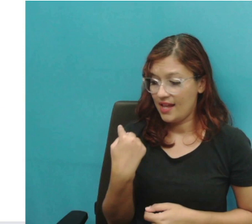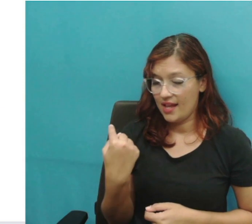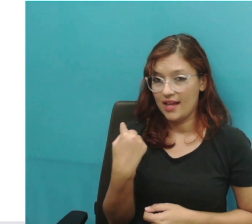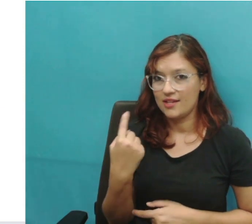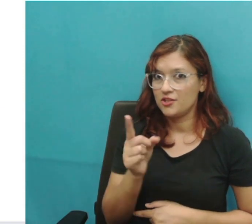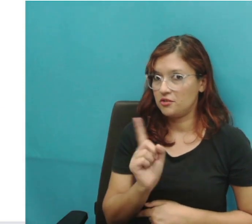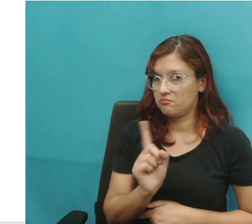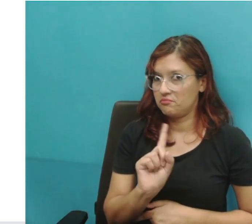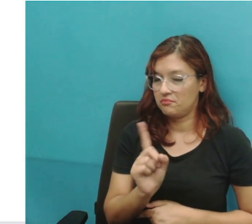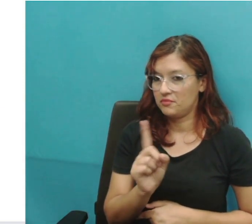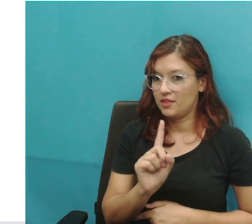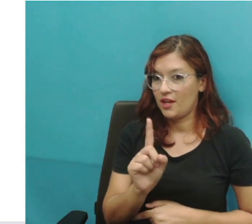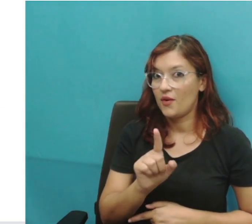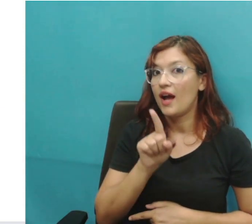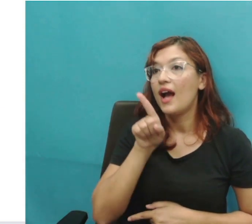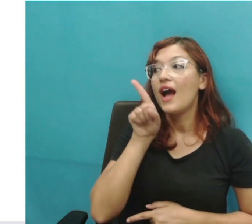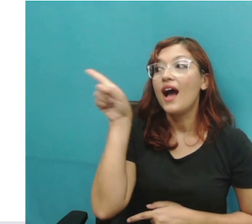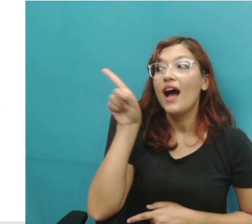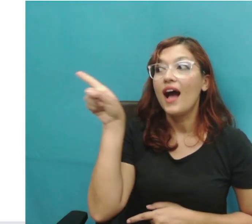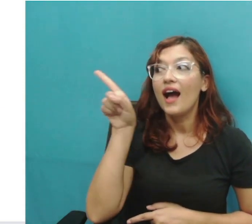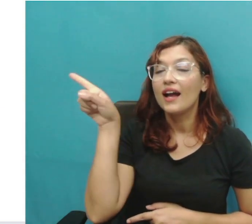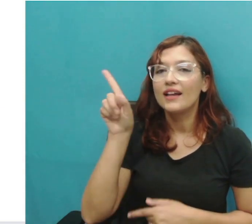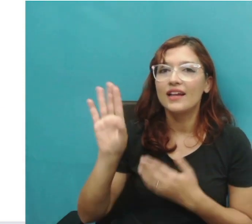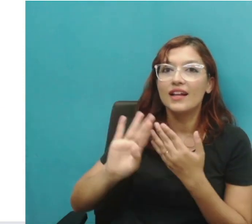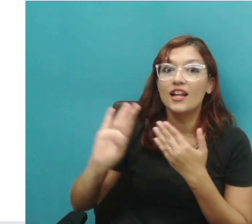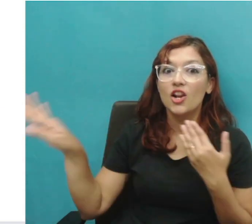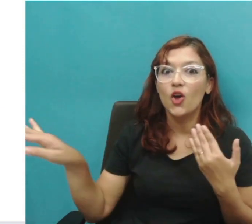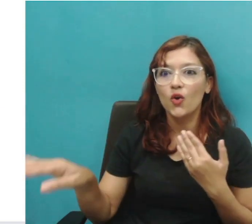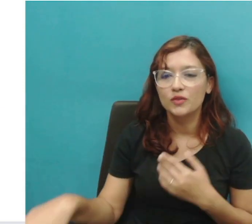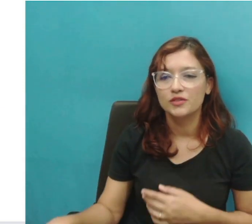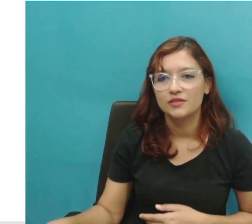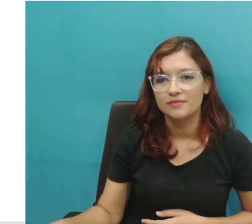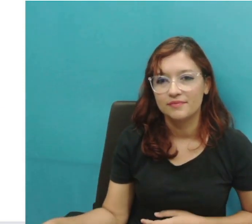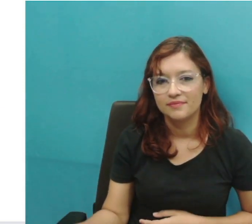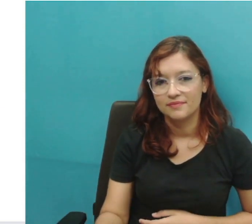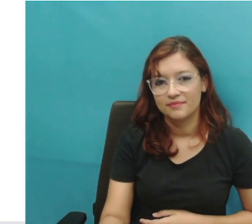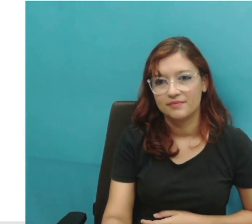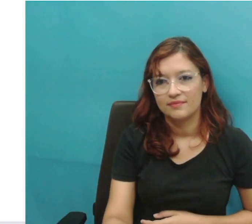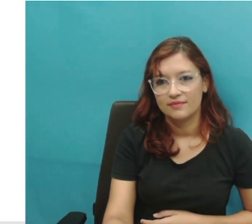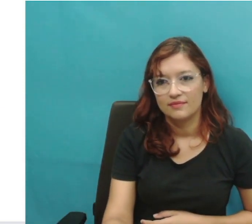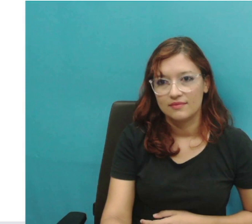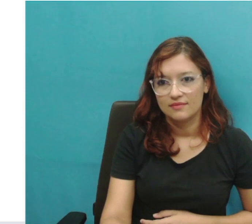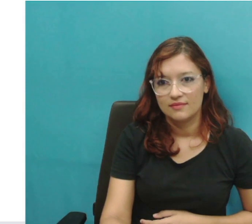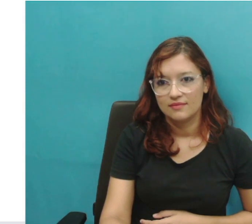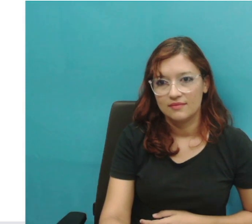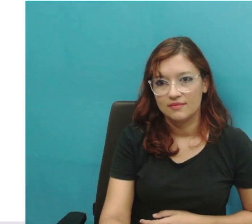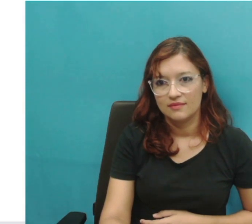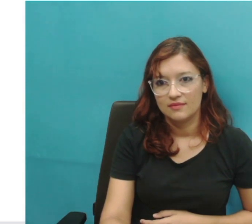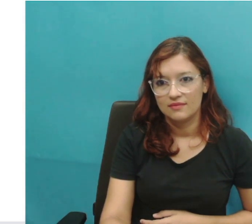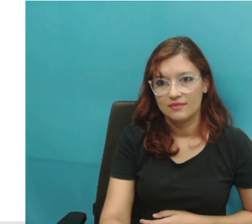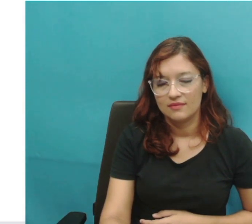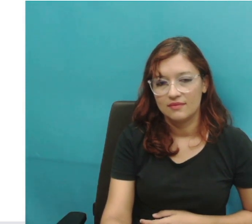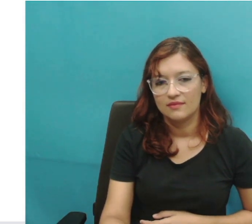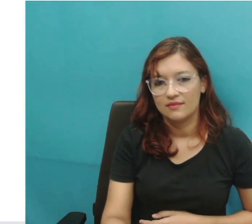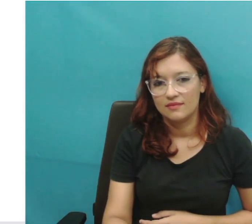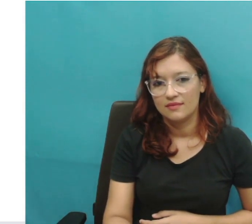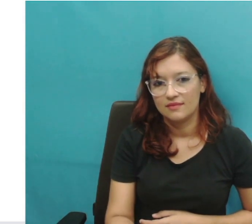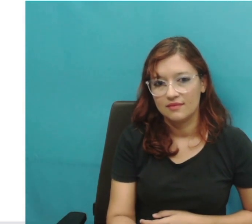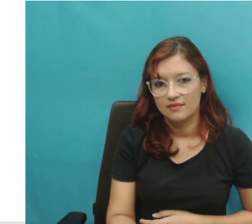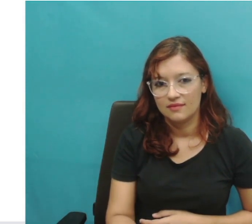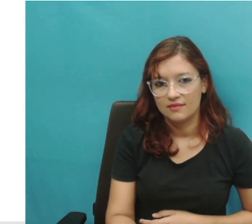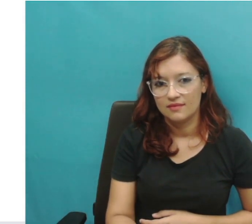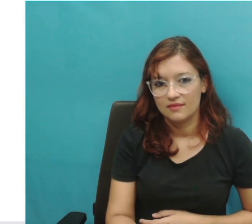este, que é o que está perto dele, não. Aquele, que é o que está separado.